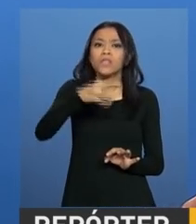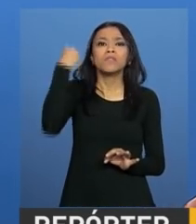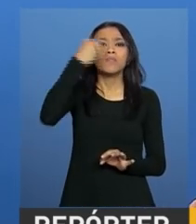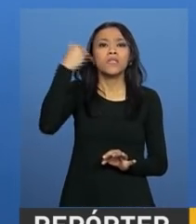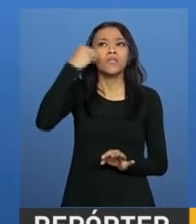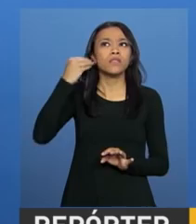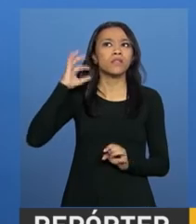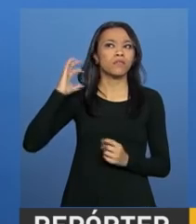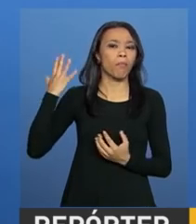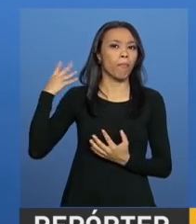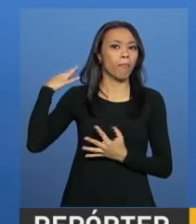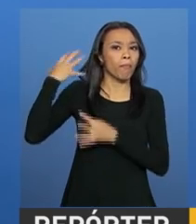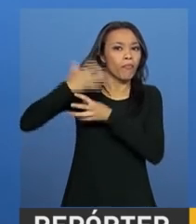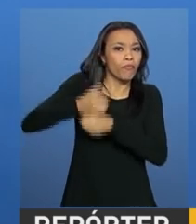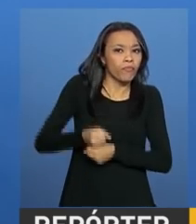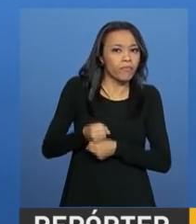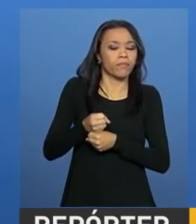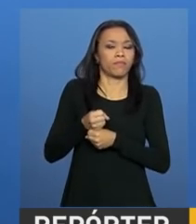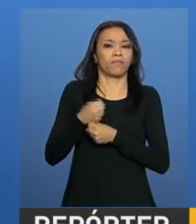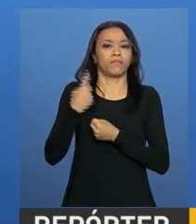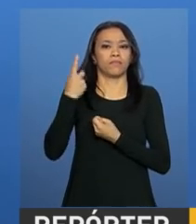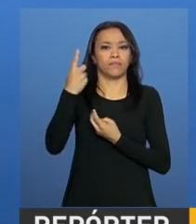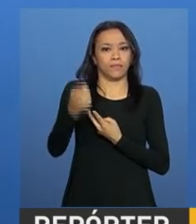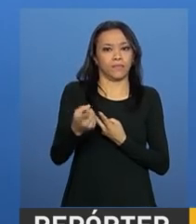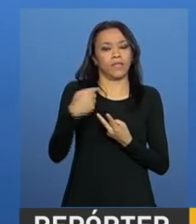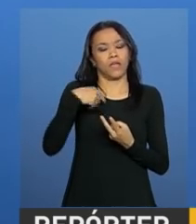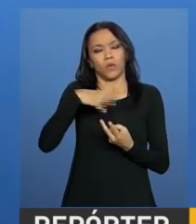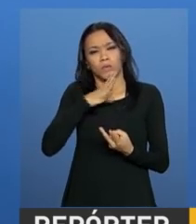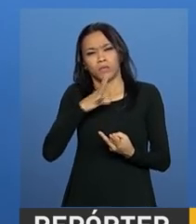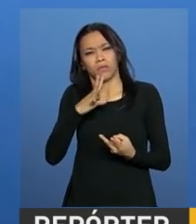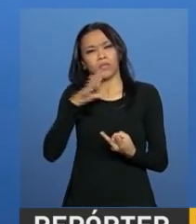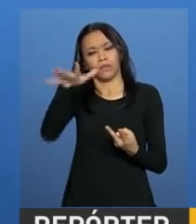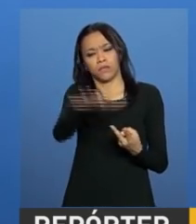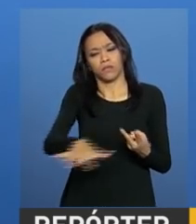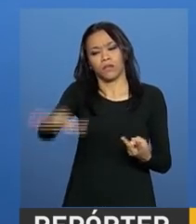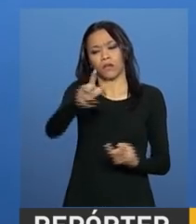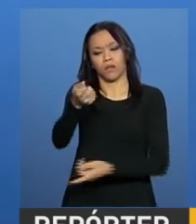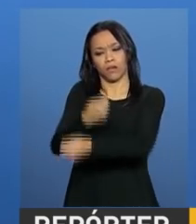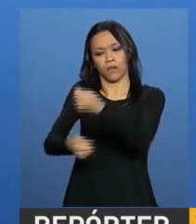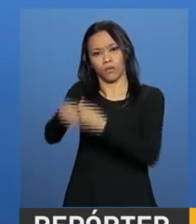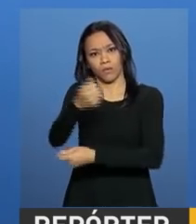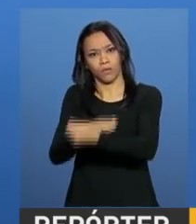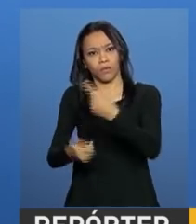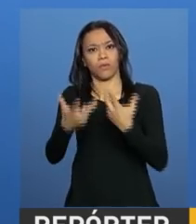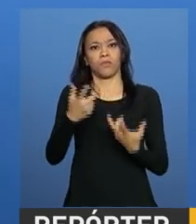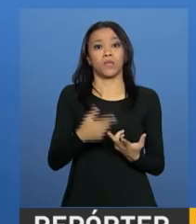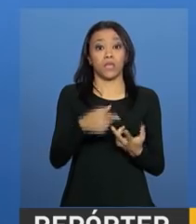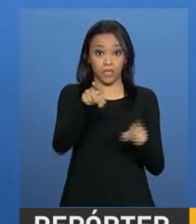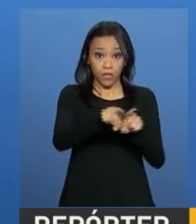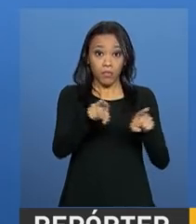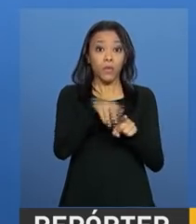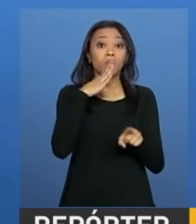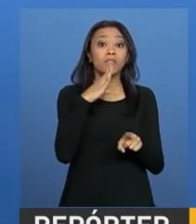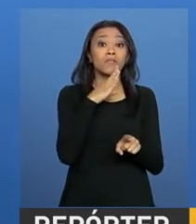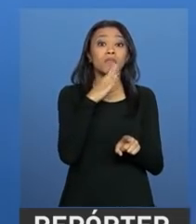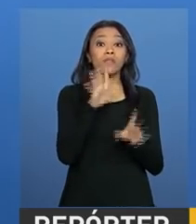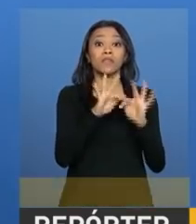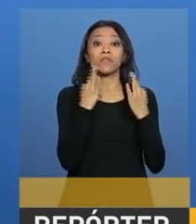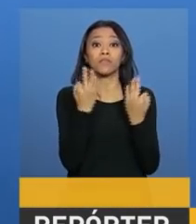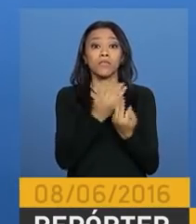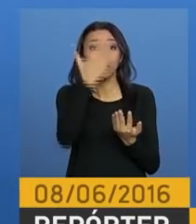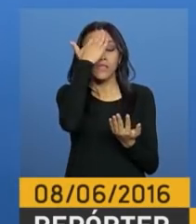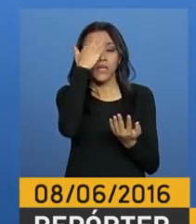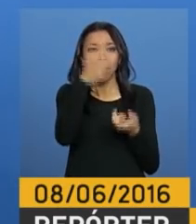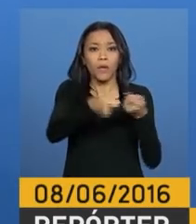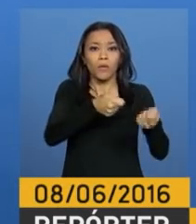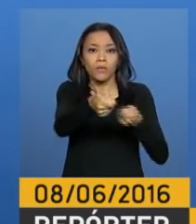vividas ou seja fundamentos macroeconômicos que as famílias usam em casa os países que